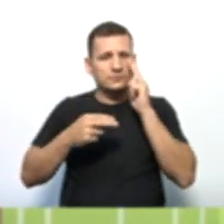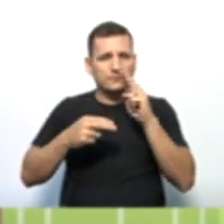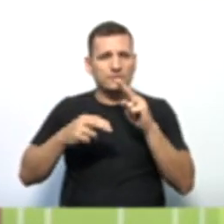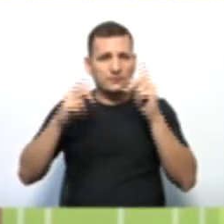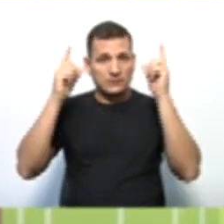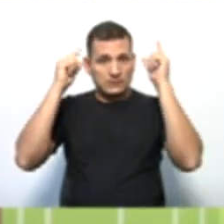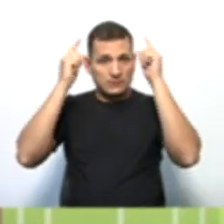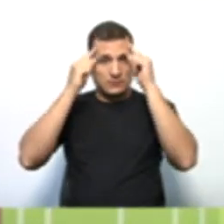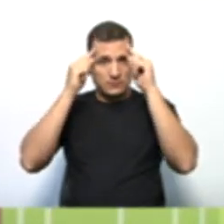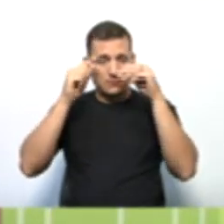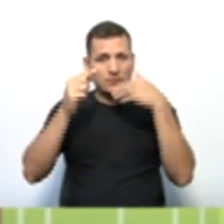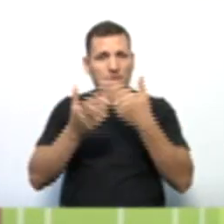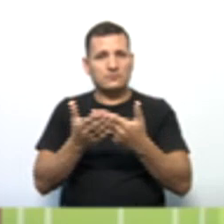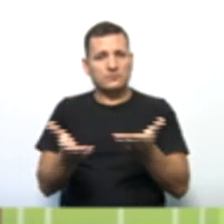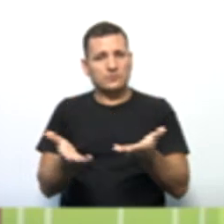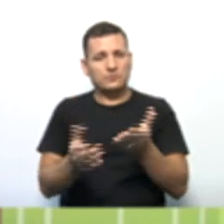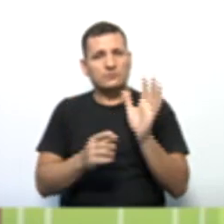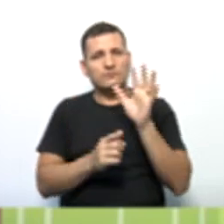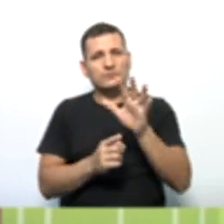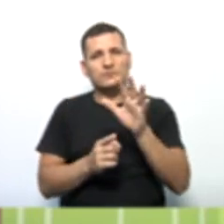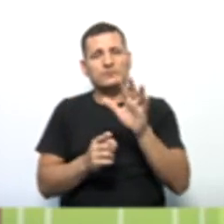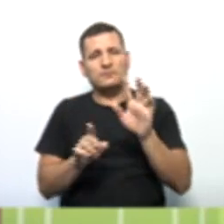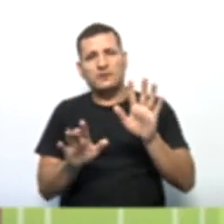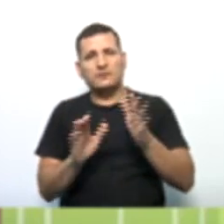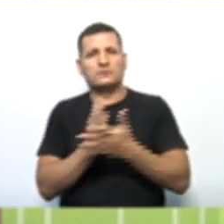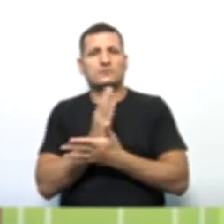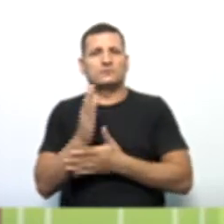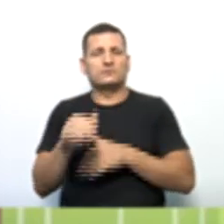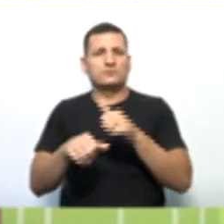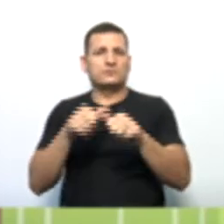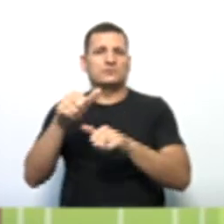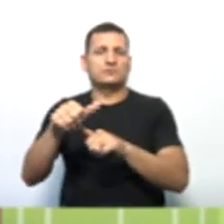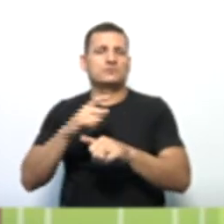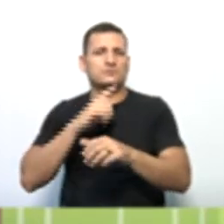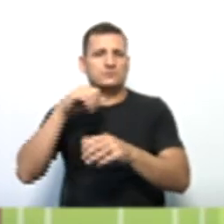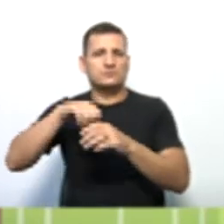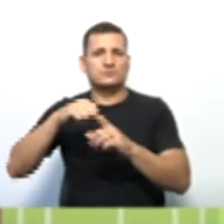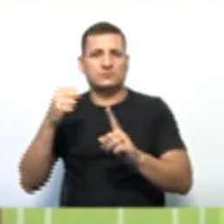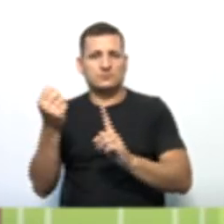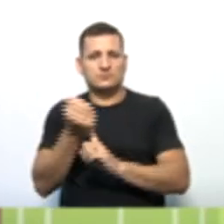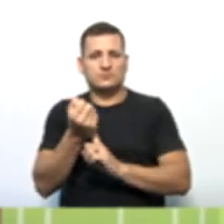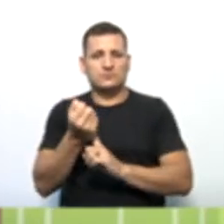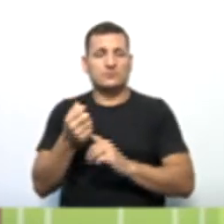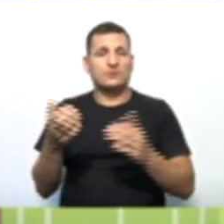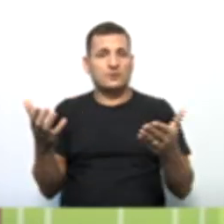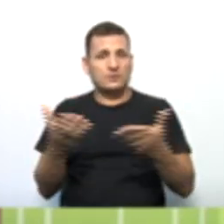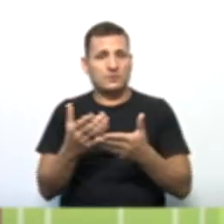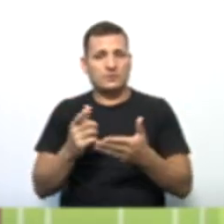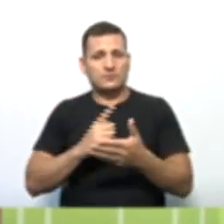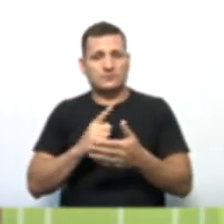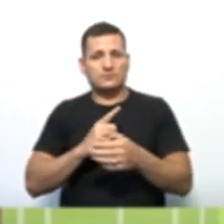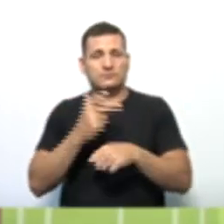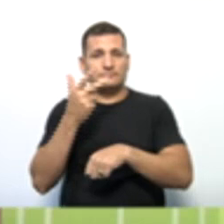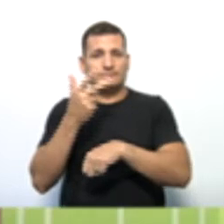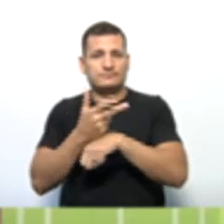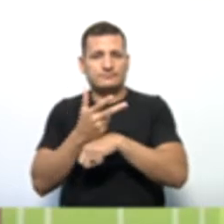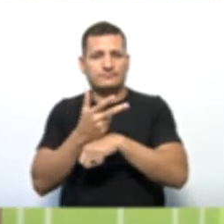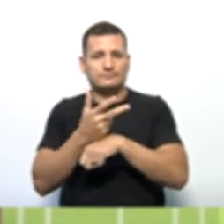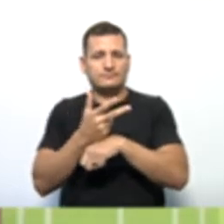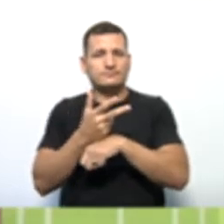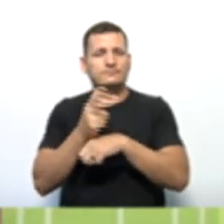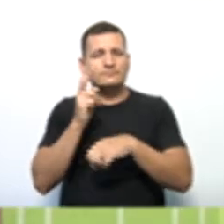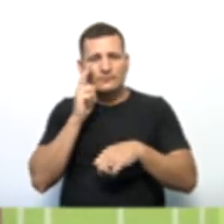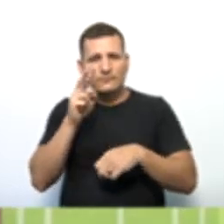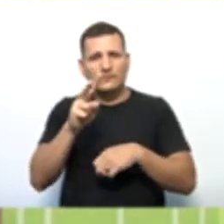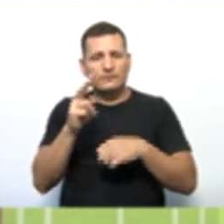dias de hoje, aí tem umas certas mudanças em relação à sociedade. Então nós temos uma externa agora bem curtinha, para a gente compreender